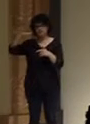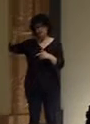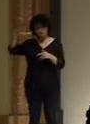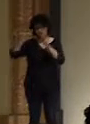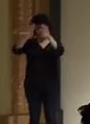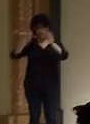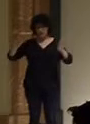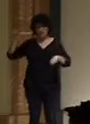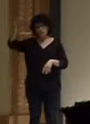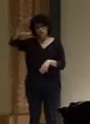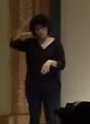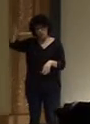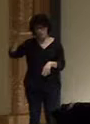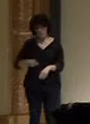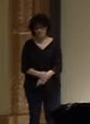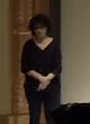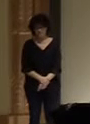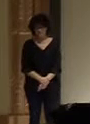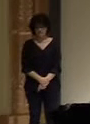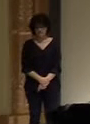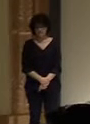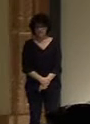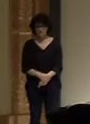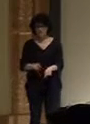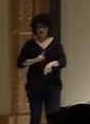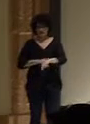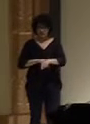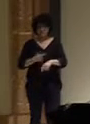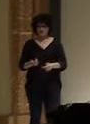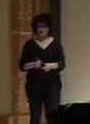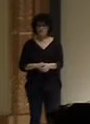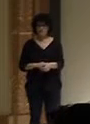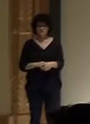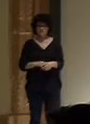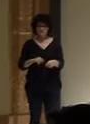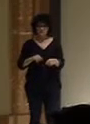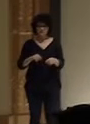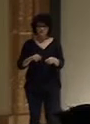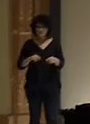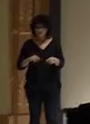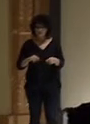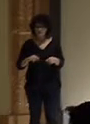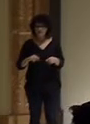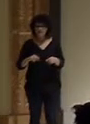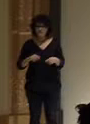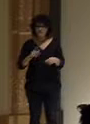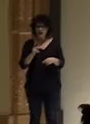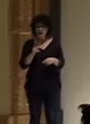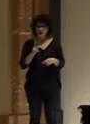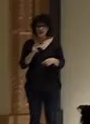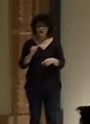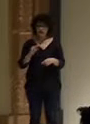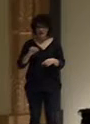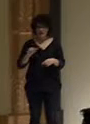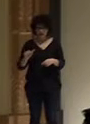RED, Contemporary Dance Association, Dani Rodrigues, Independent Cultural Manager, and Tiago Bartolomeu Costa, International Advisor for the Secretary